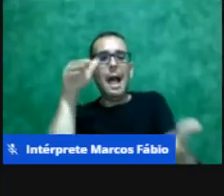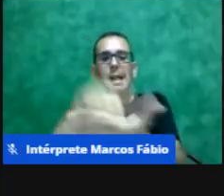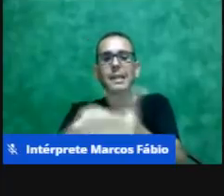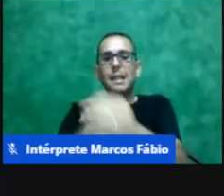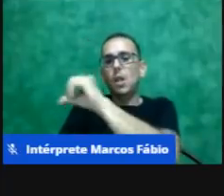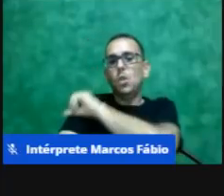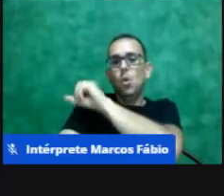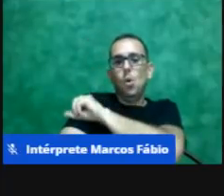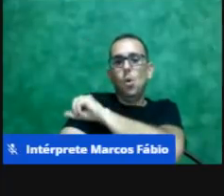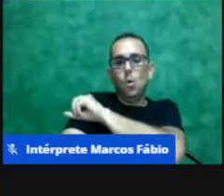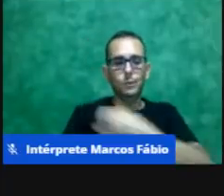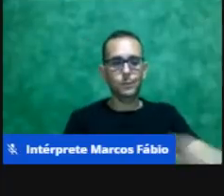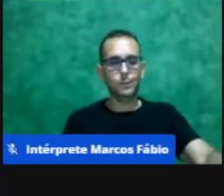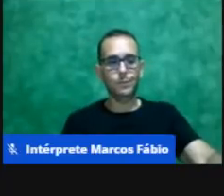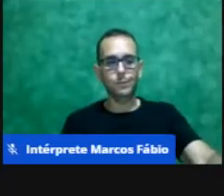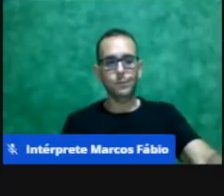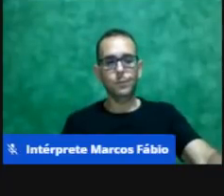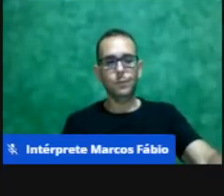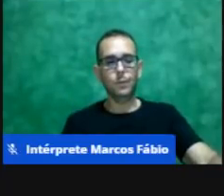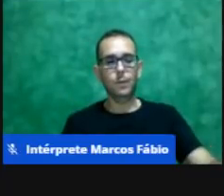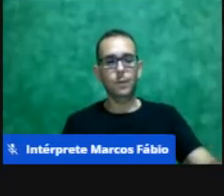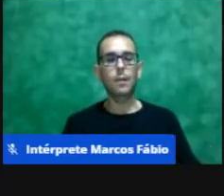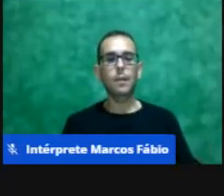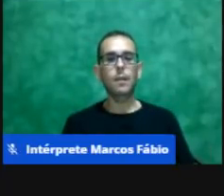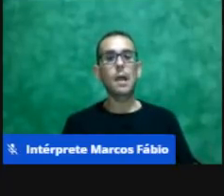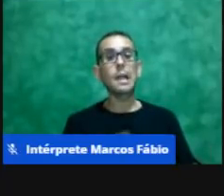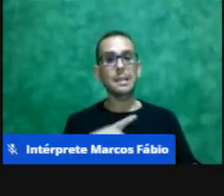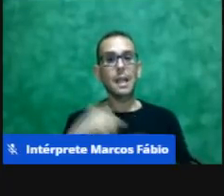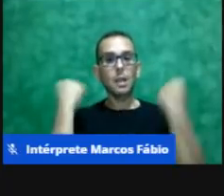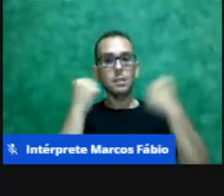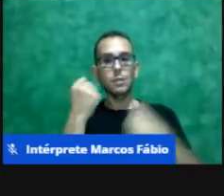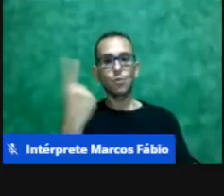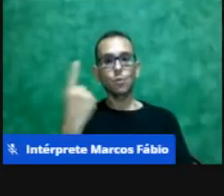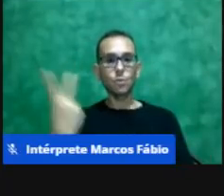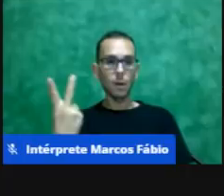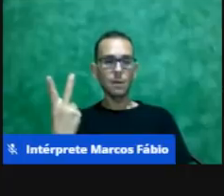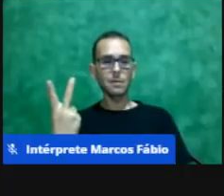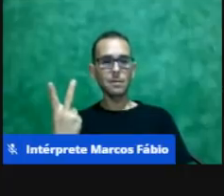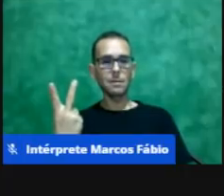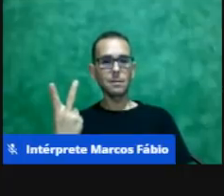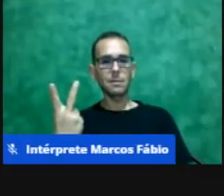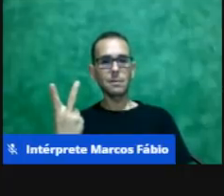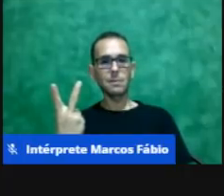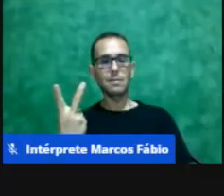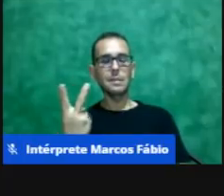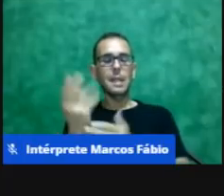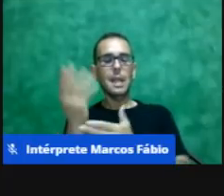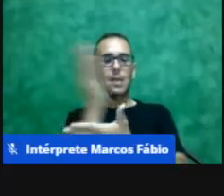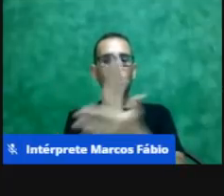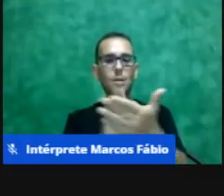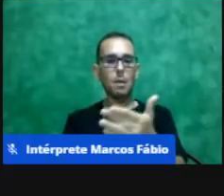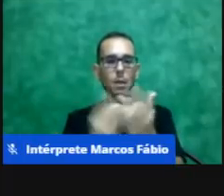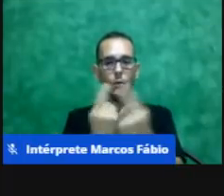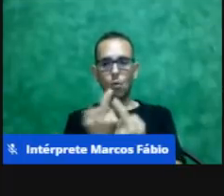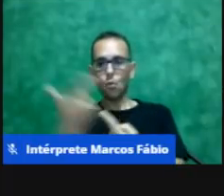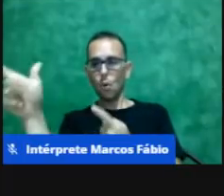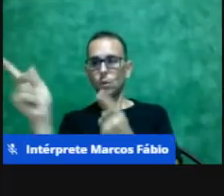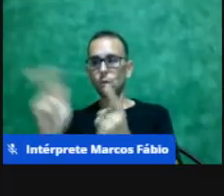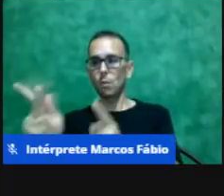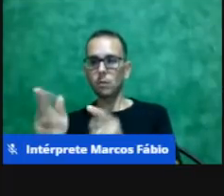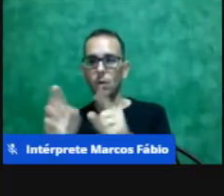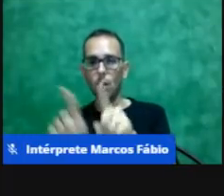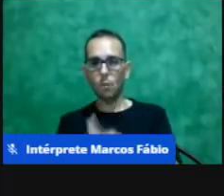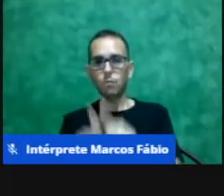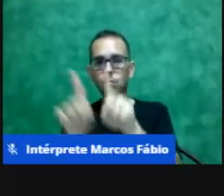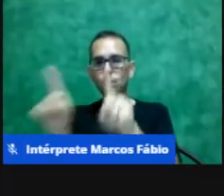E chega lá no 9º ano, por exemplo, né, nós temos a Educação Física 1 e 2, aí eu separei os conteúdos junto com outro professor, né, que